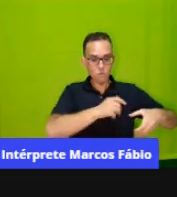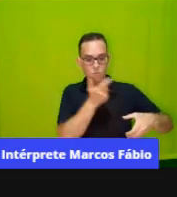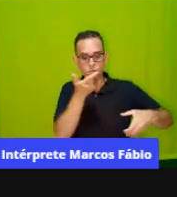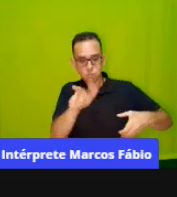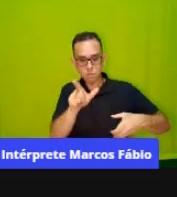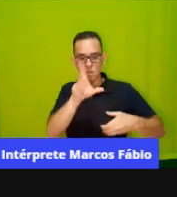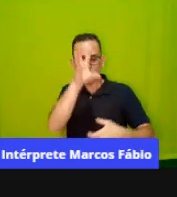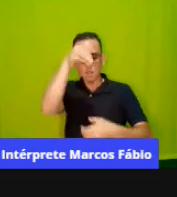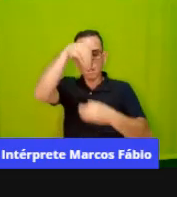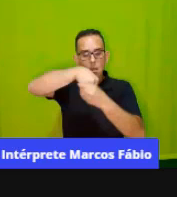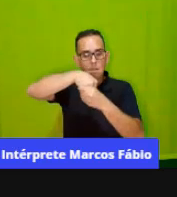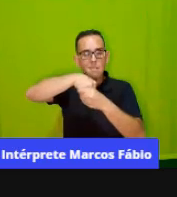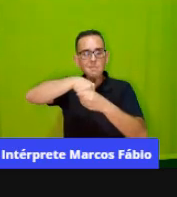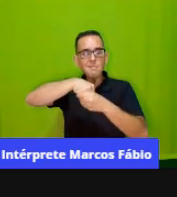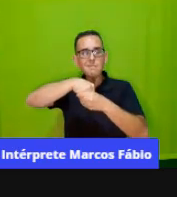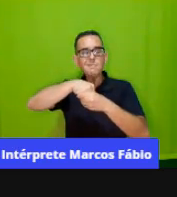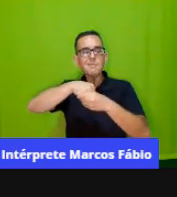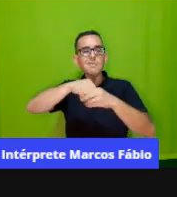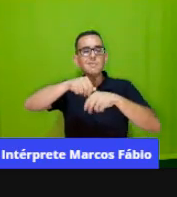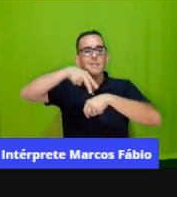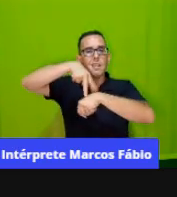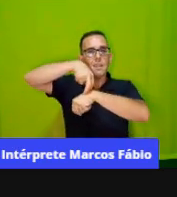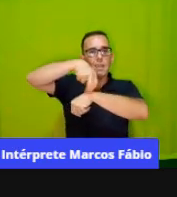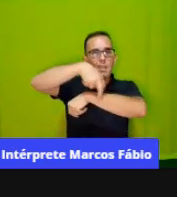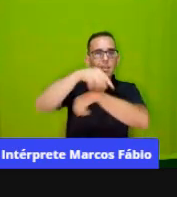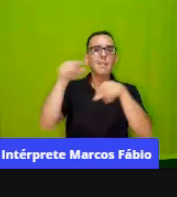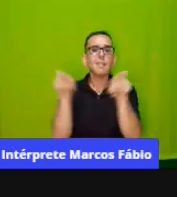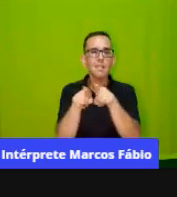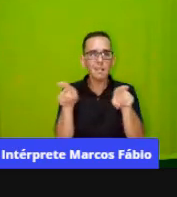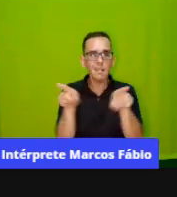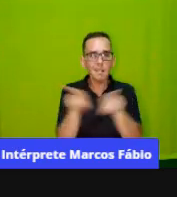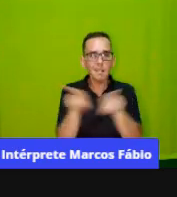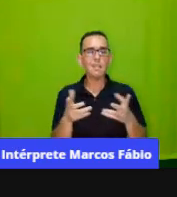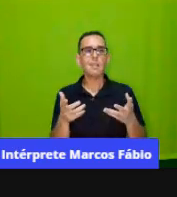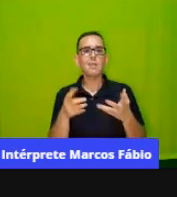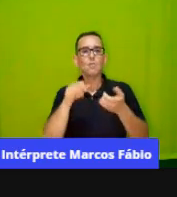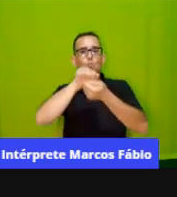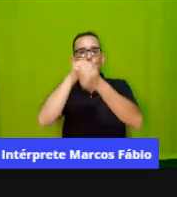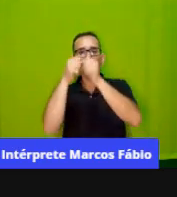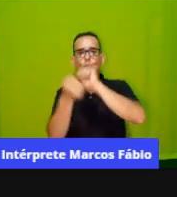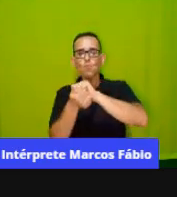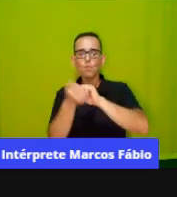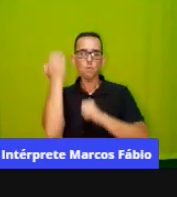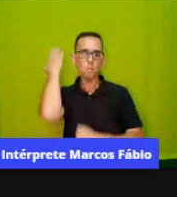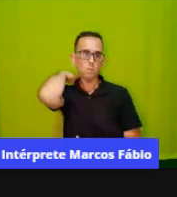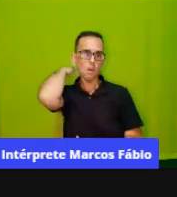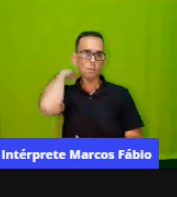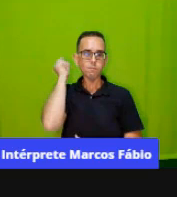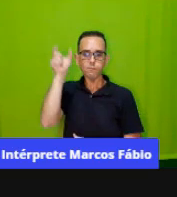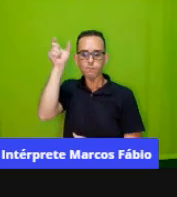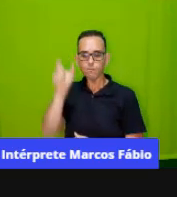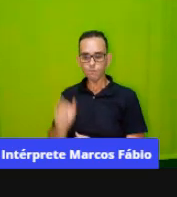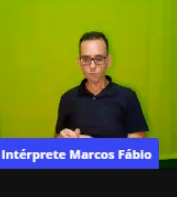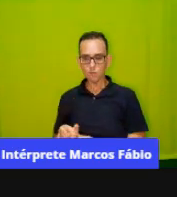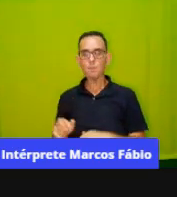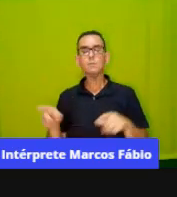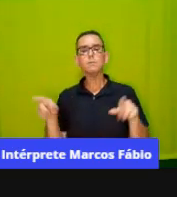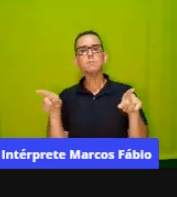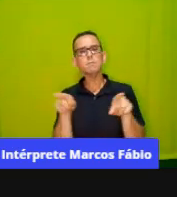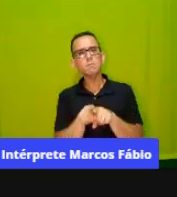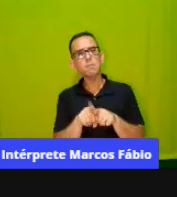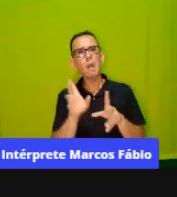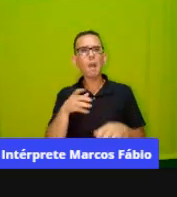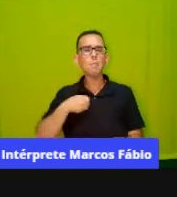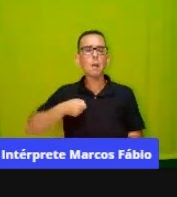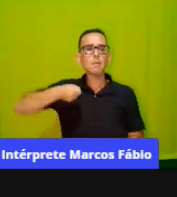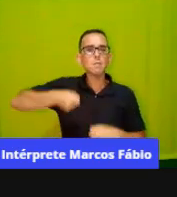Então, são 2 recursos para mobilidade e adequação postural. E ela vai desde, né, Carol, desde uma